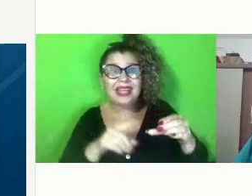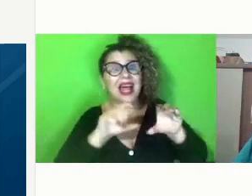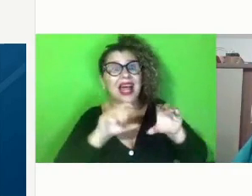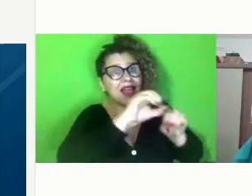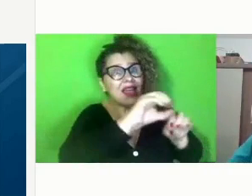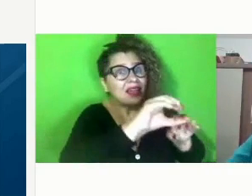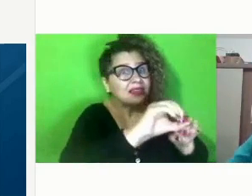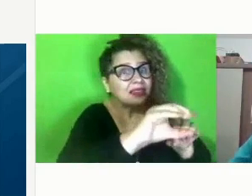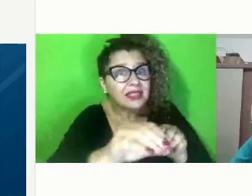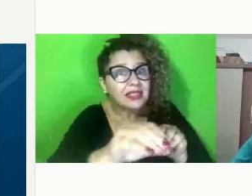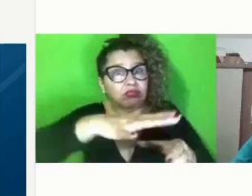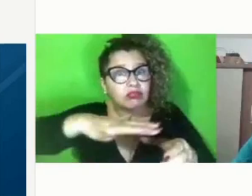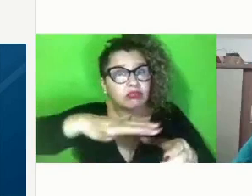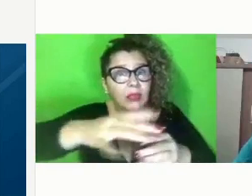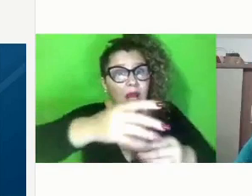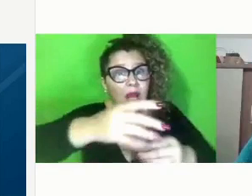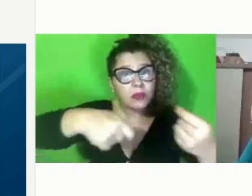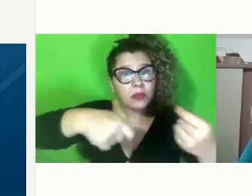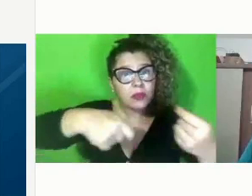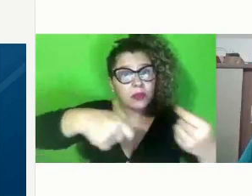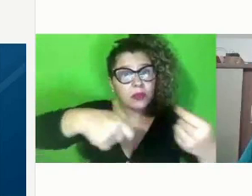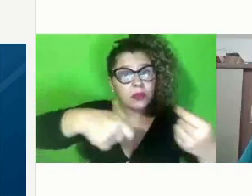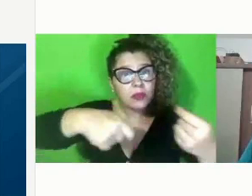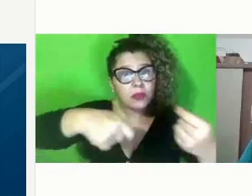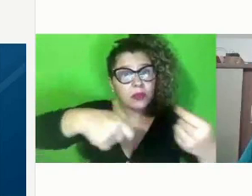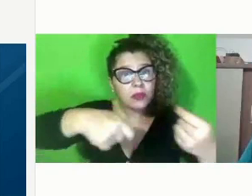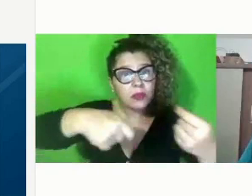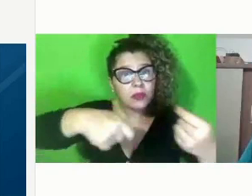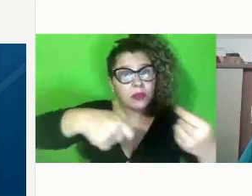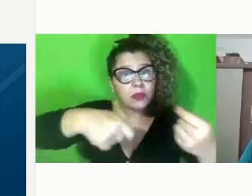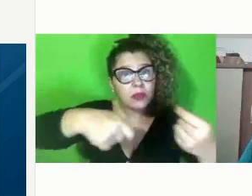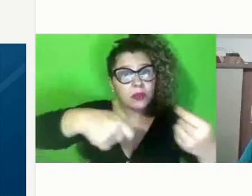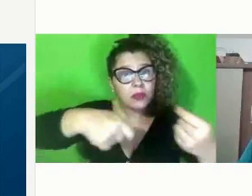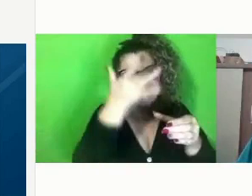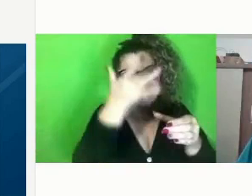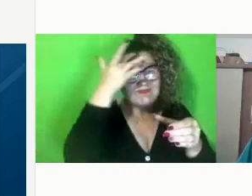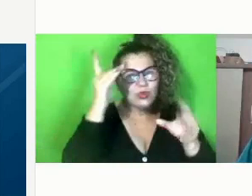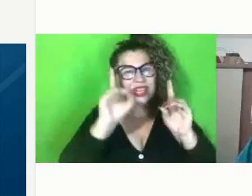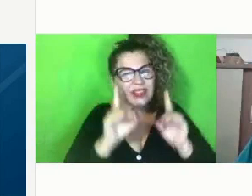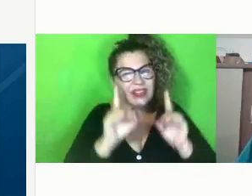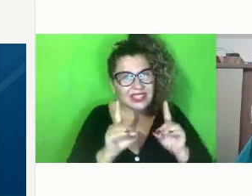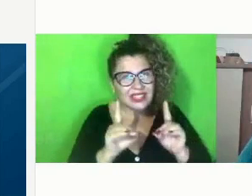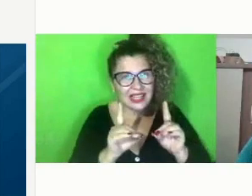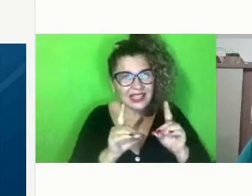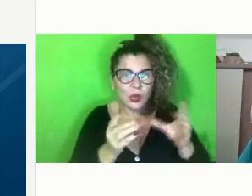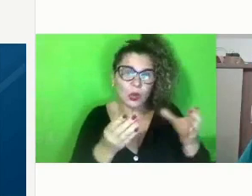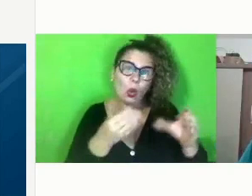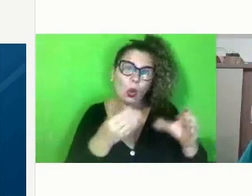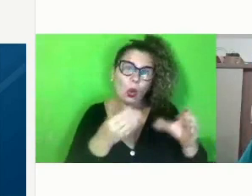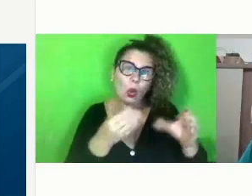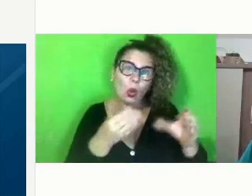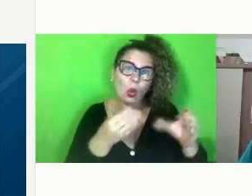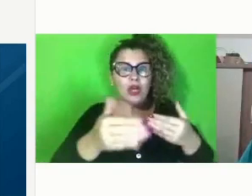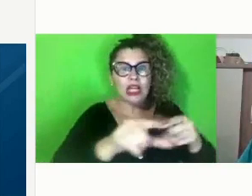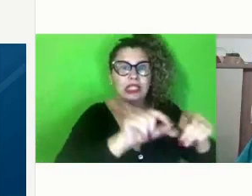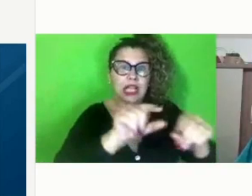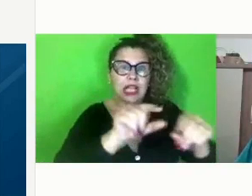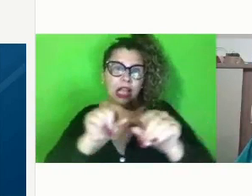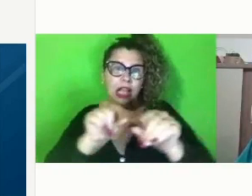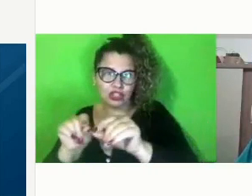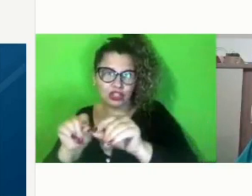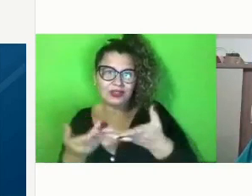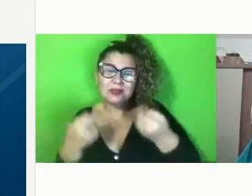a incluir a pessoa com deficiência no seu processo seletivo. Então, quer dizer, nós temos que trabalhar para ensinar também,